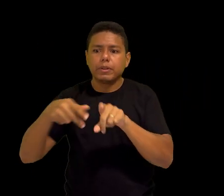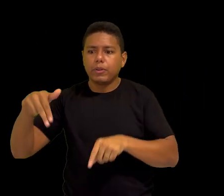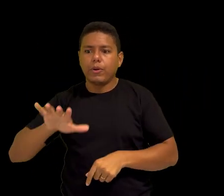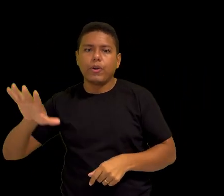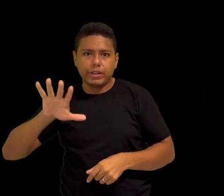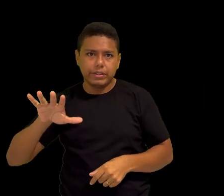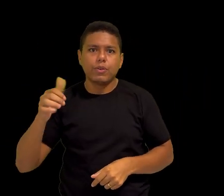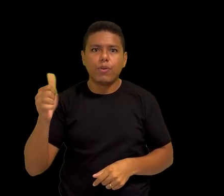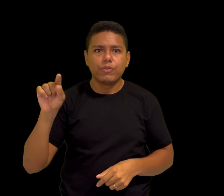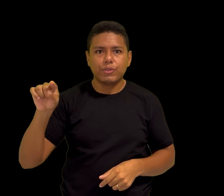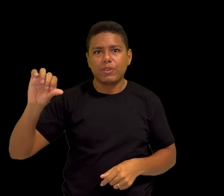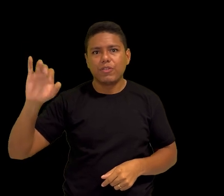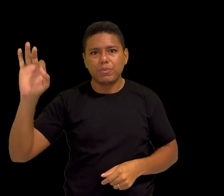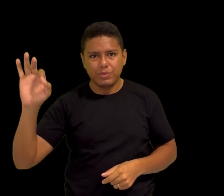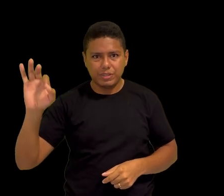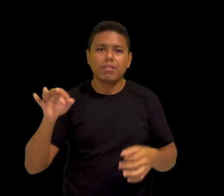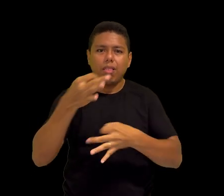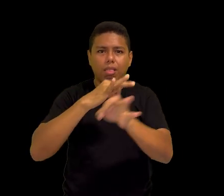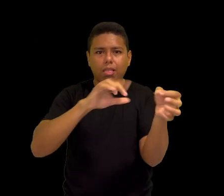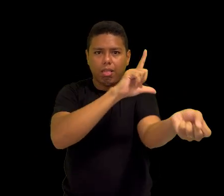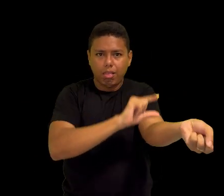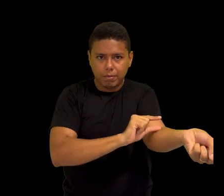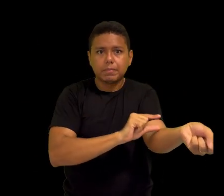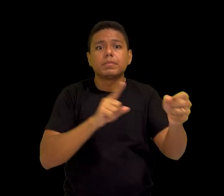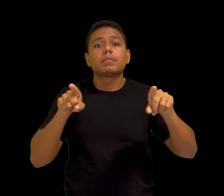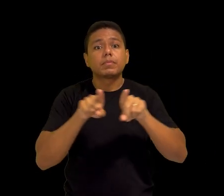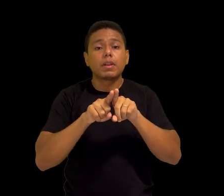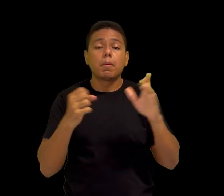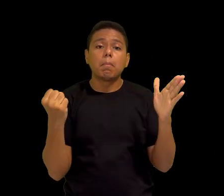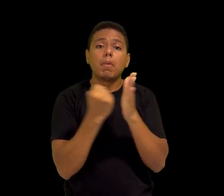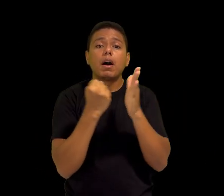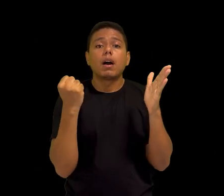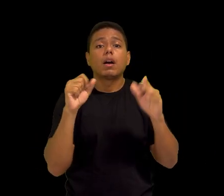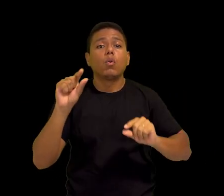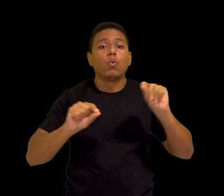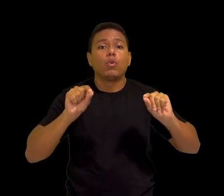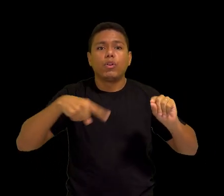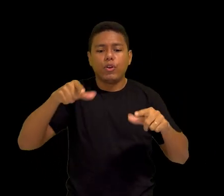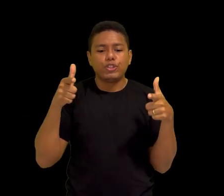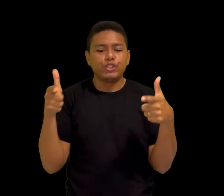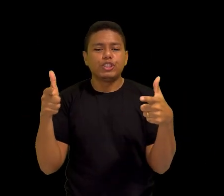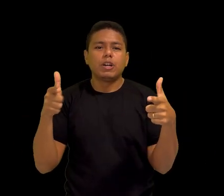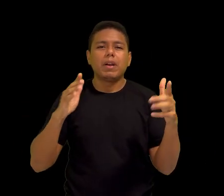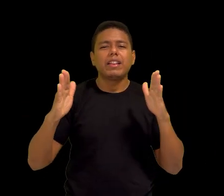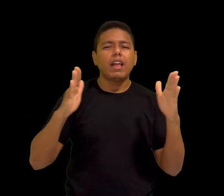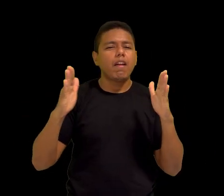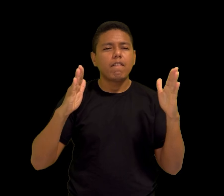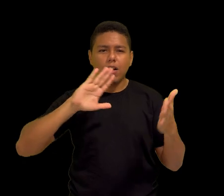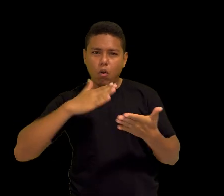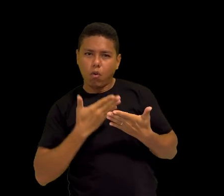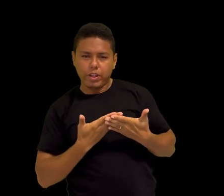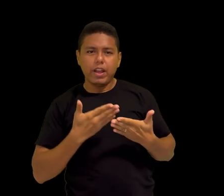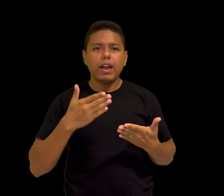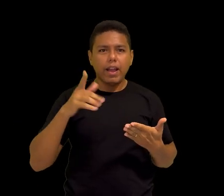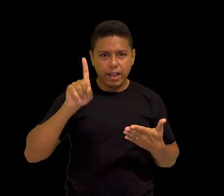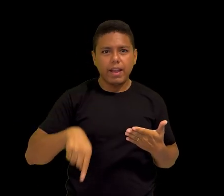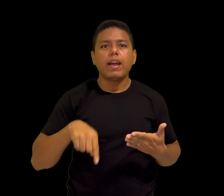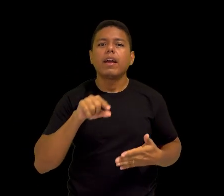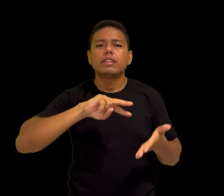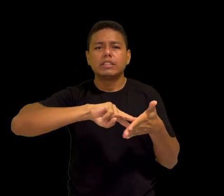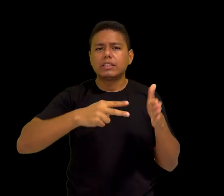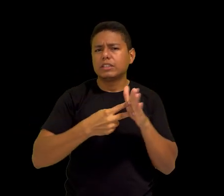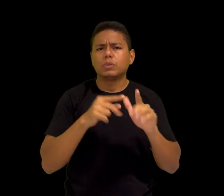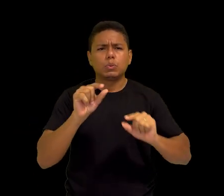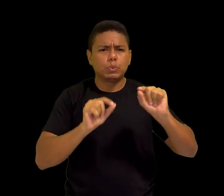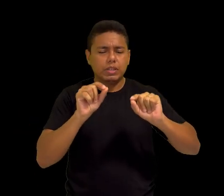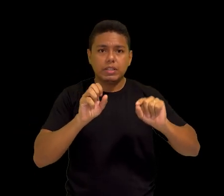de prevalência de anemia. E essa marca aqui é o que a gente chama de intervalo de confiança de 95%. Ele significa o seguinte: se a gente